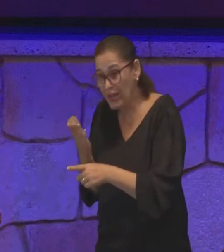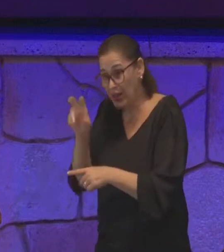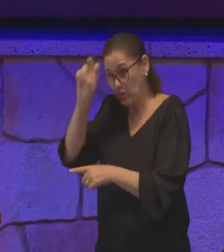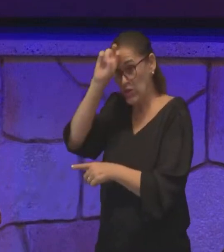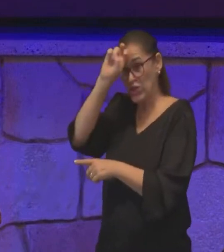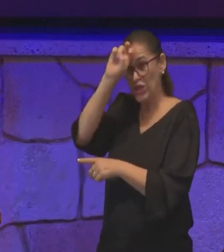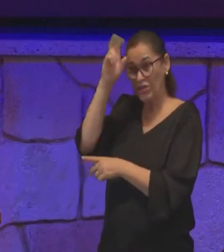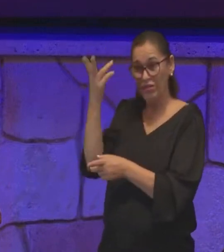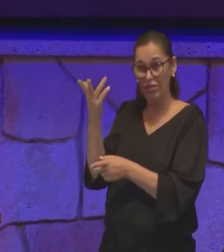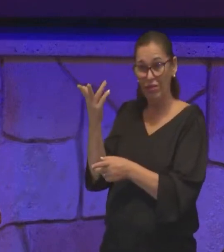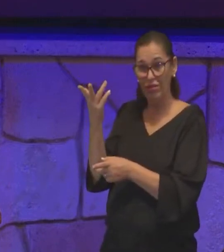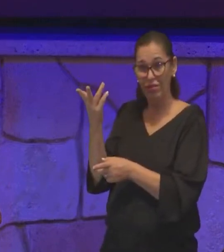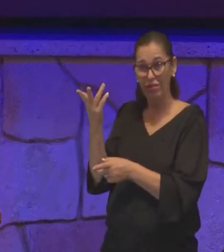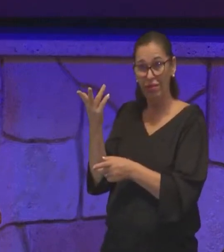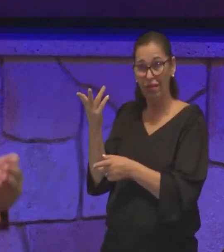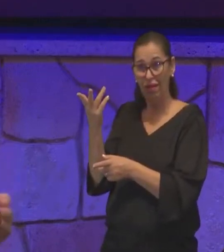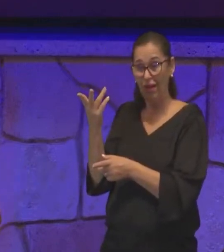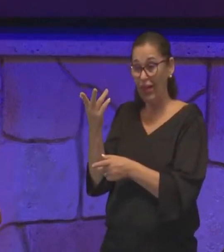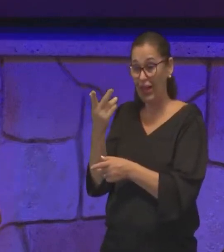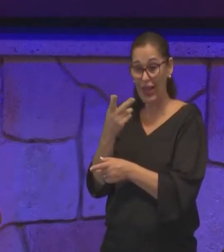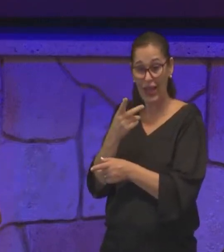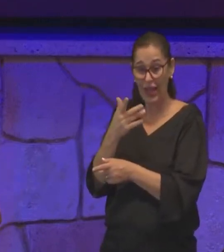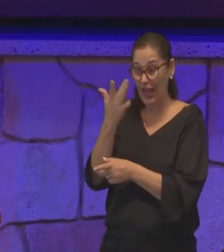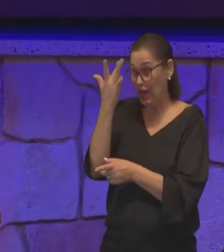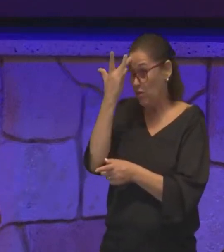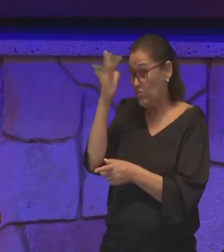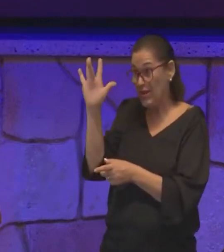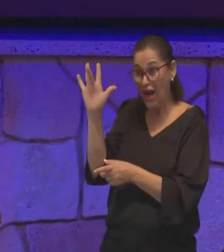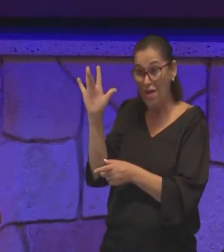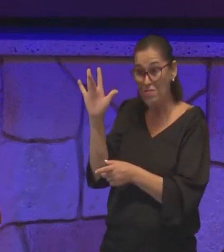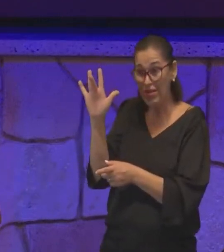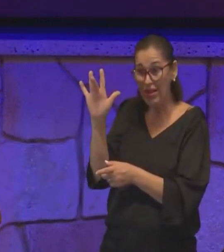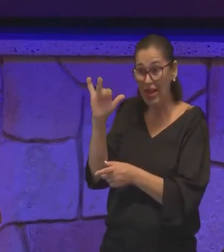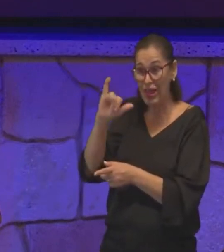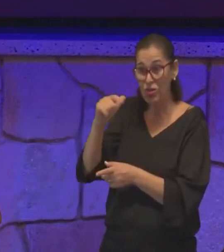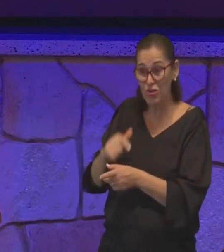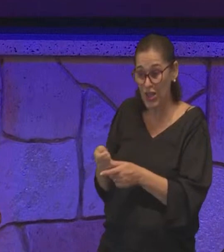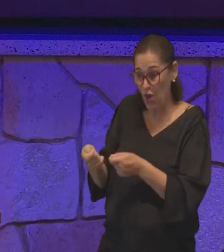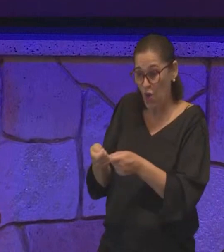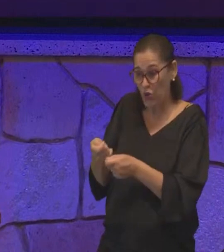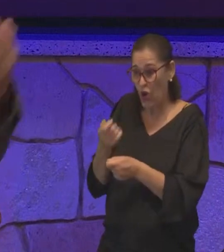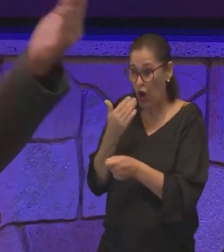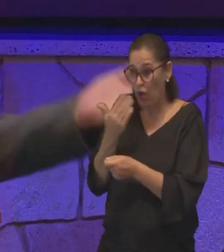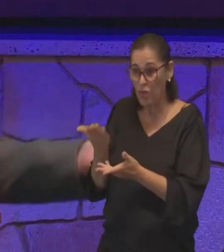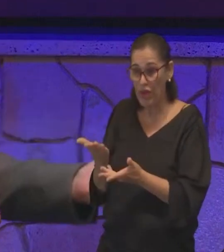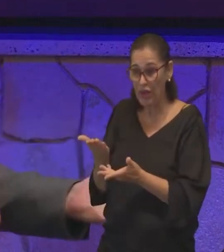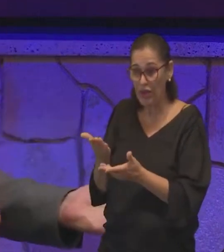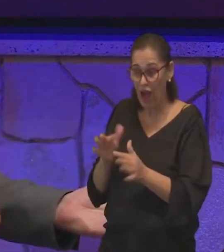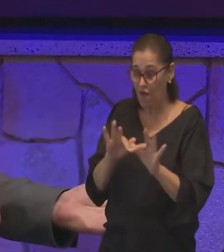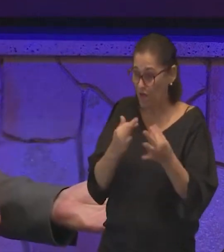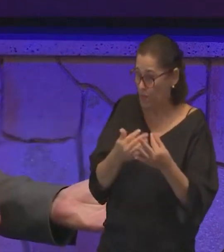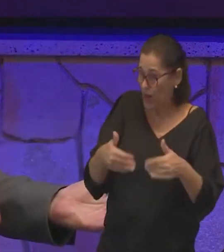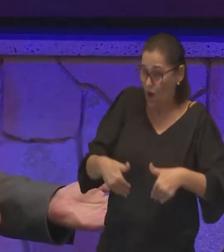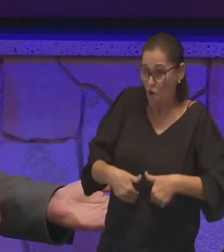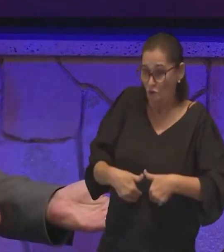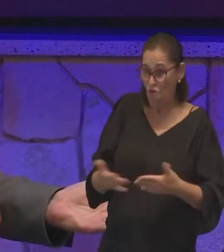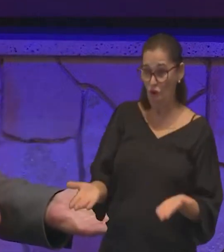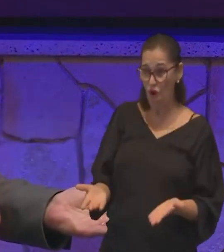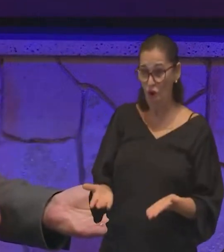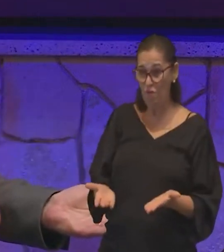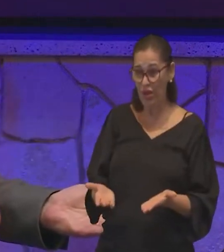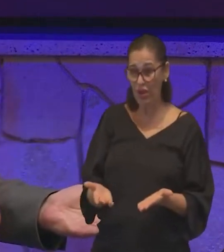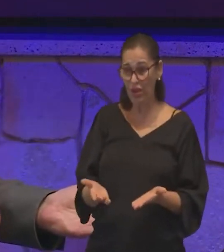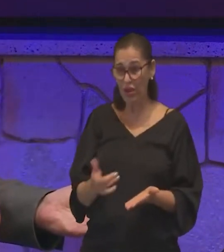Egito, que quem controla a comida é o seu irmão. Eles não sabem disso. E eles estão famintos, a família dele está morrendo em